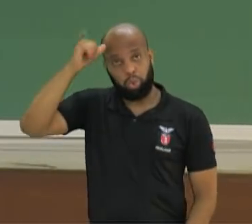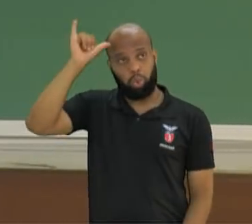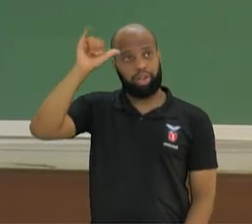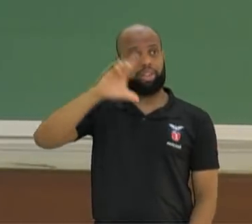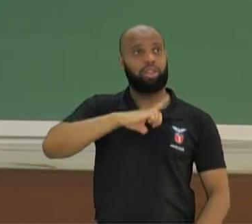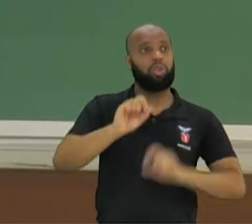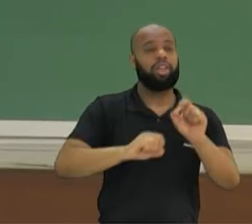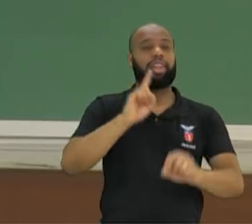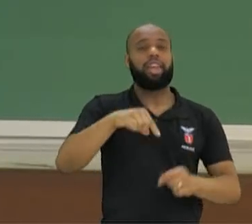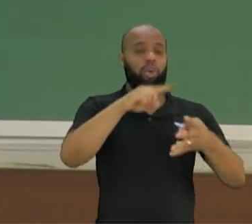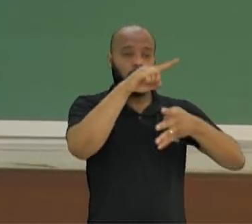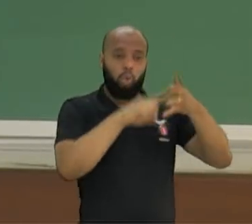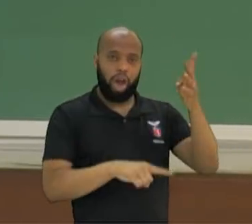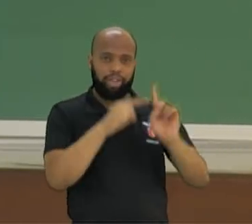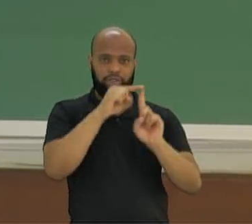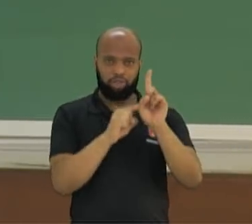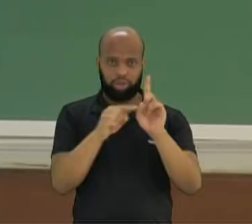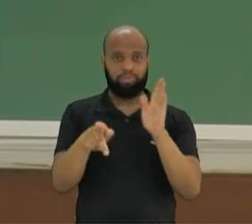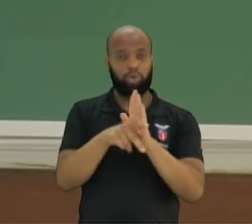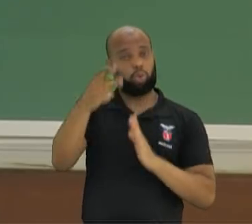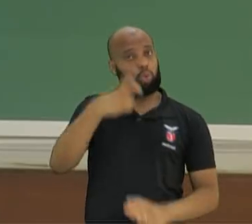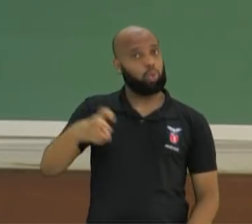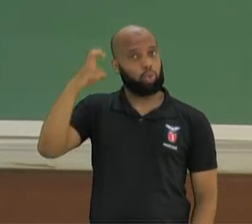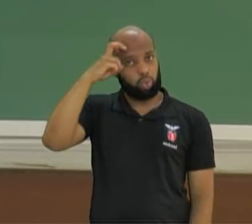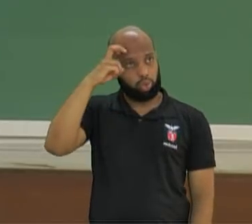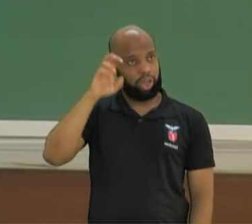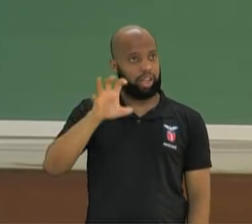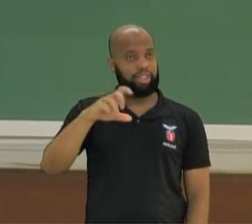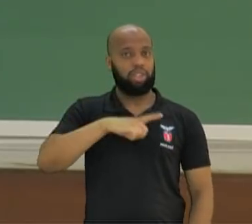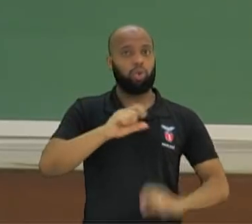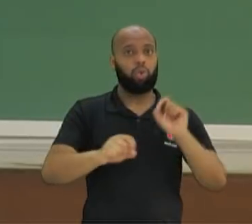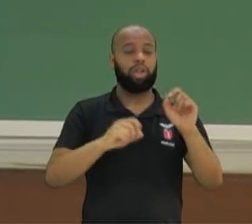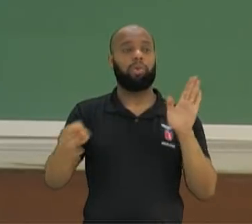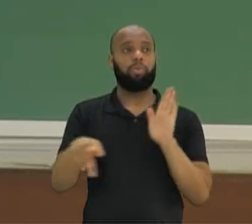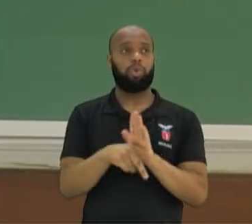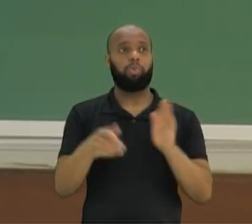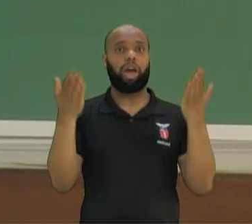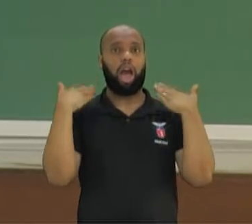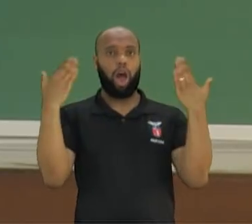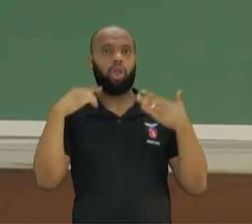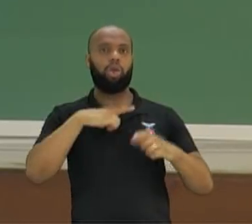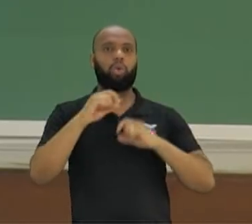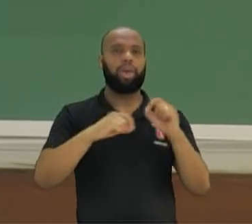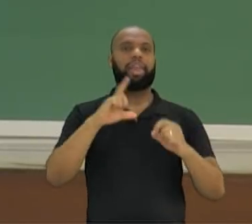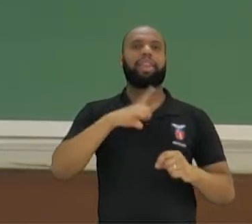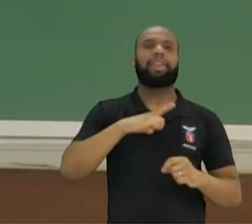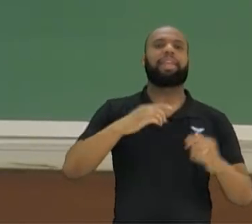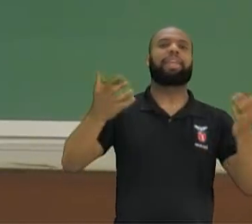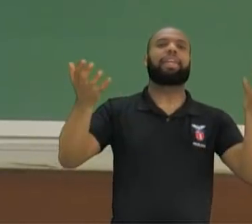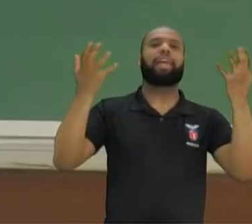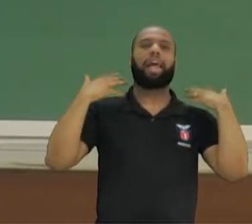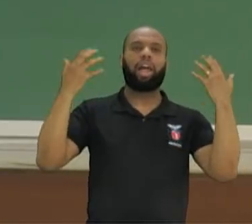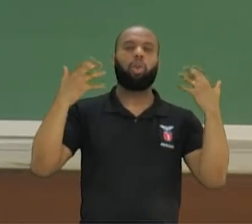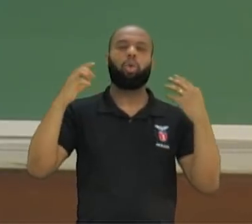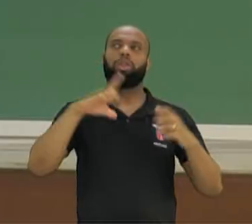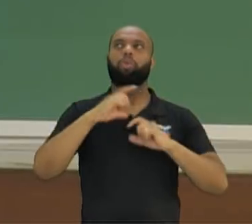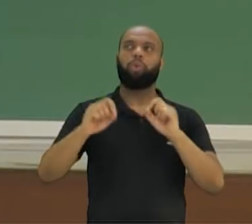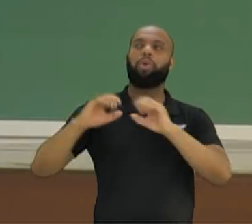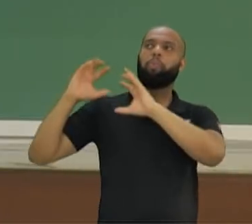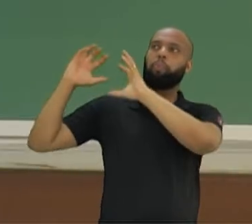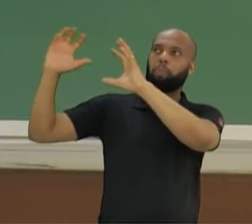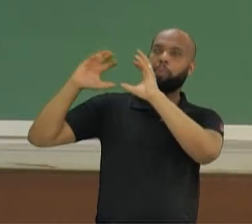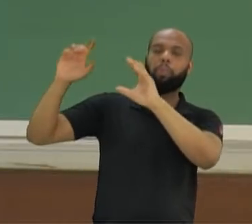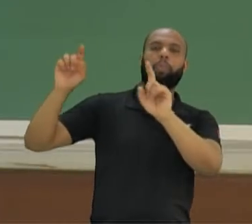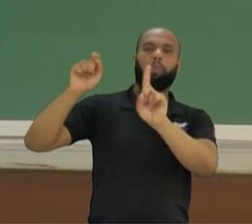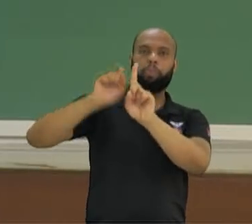4 tipos de culturas agropecuárias, hein? As tropicais, né, que a gente viu, que tem o coco, a banana, cultura de